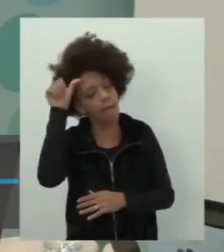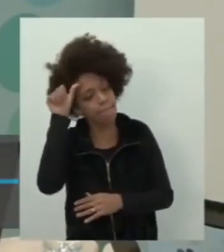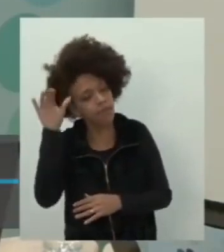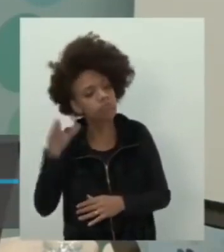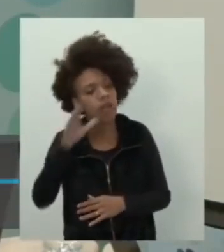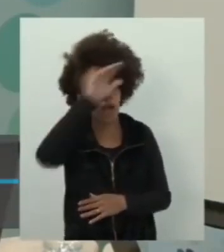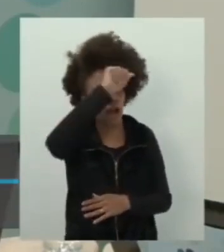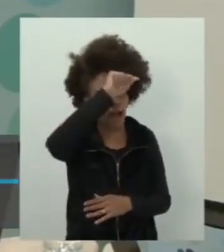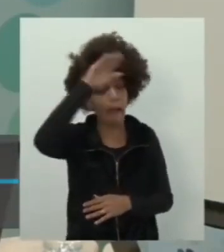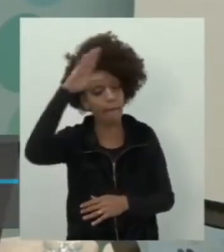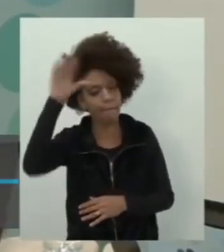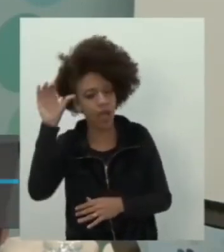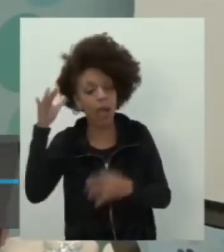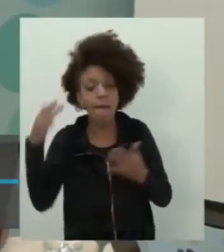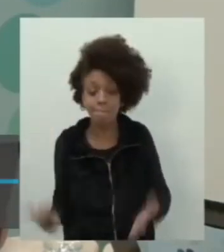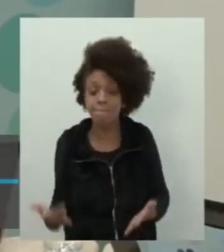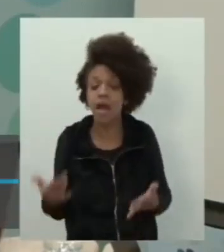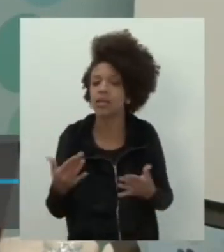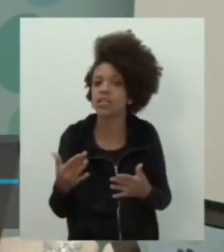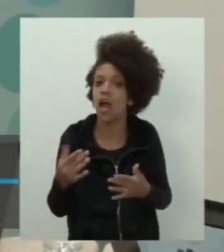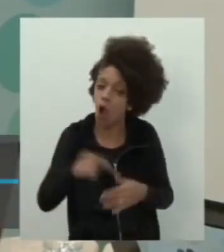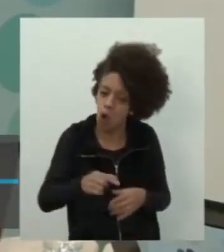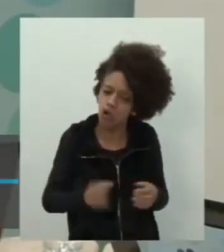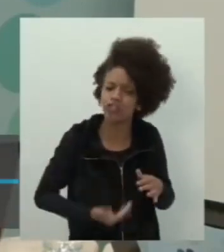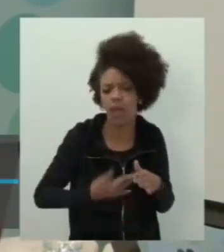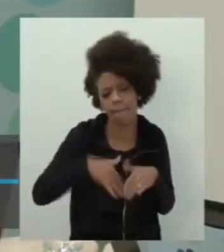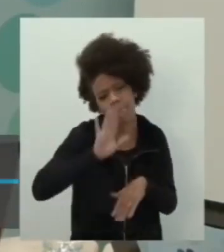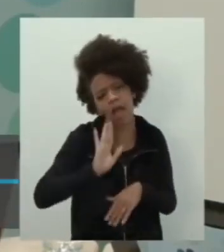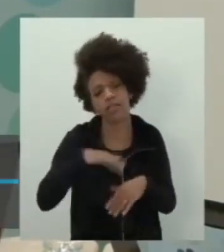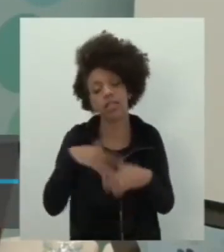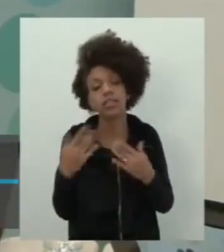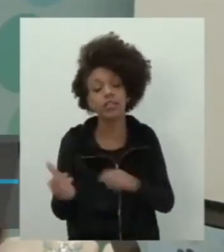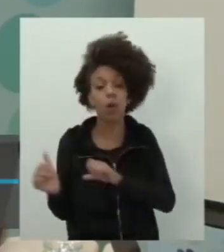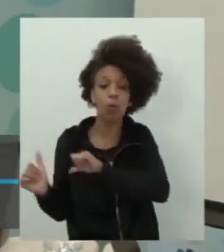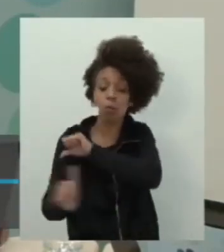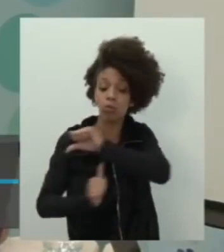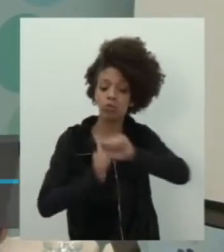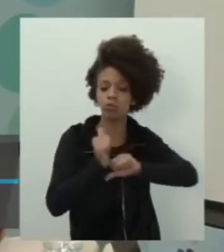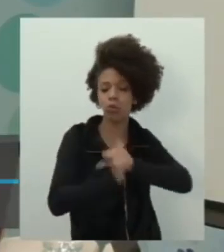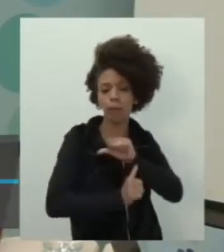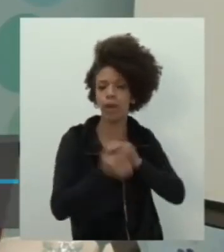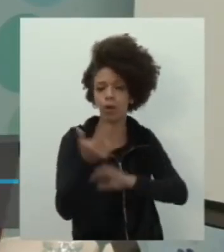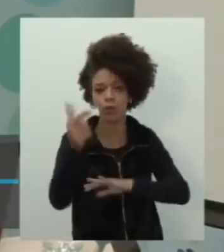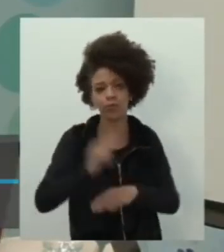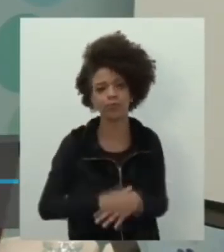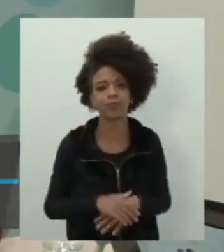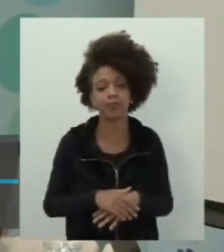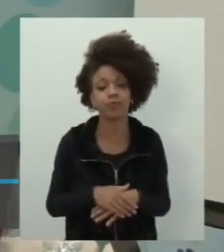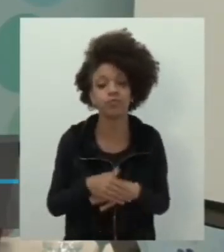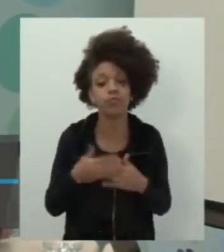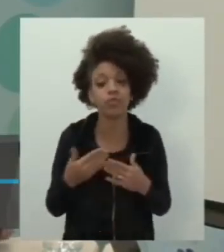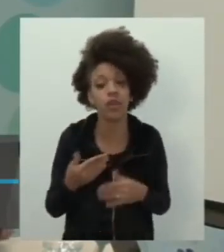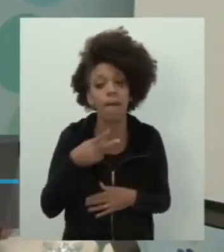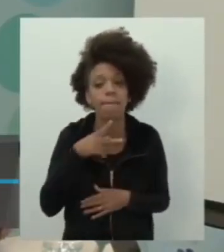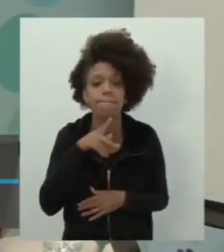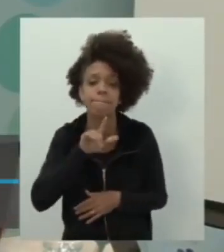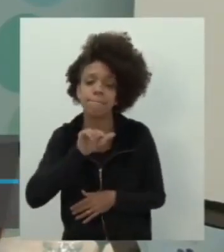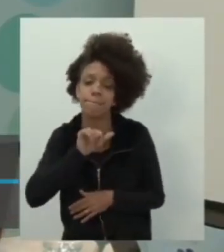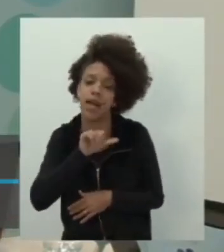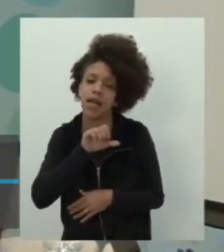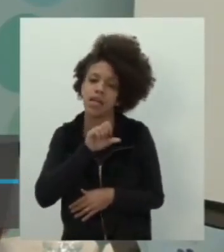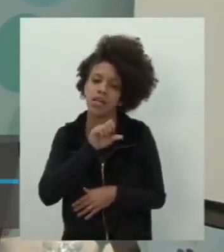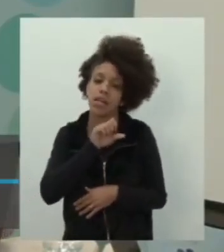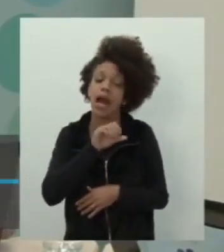do que na Idade Média. Então, mudou-se de trovadorismo para outra coisa, no caso, o classicismo. Né? E